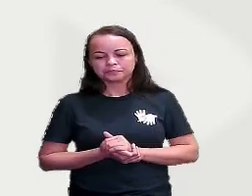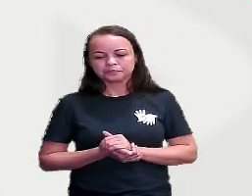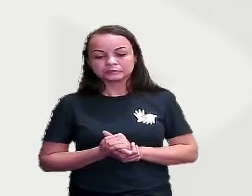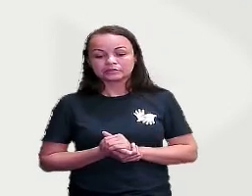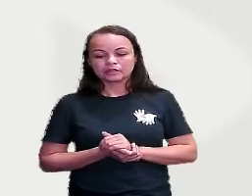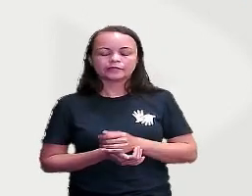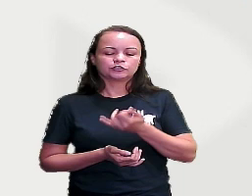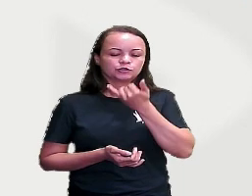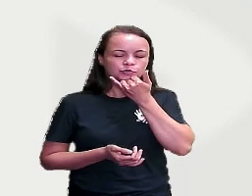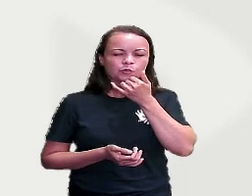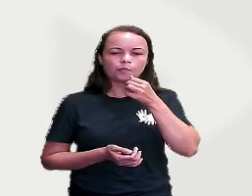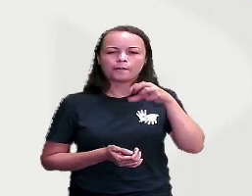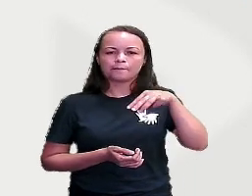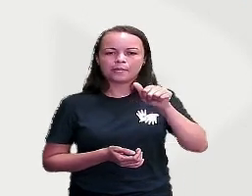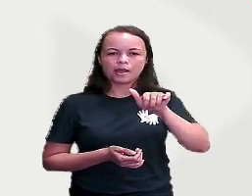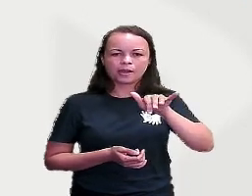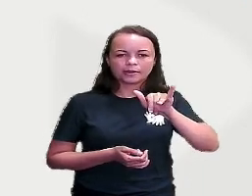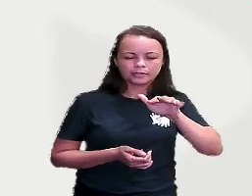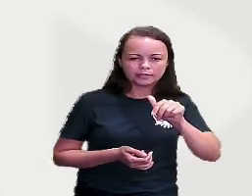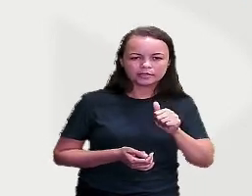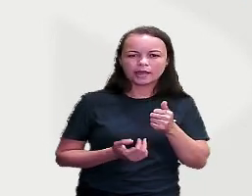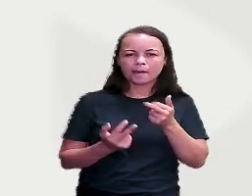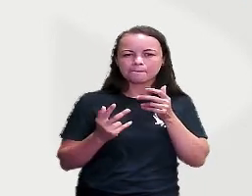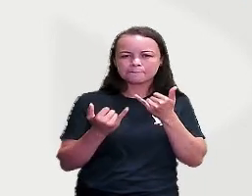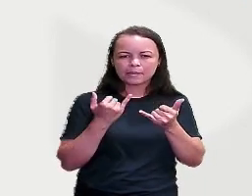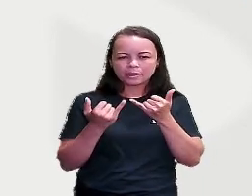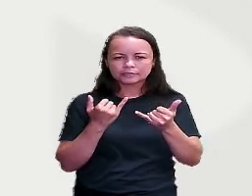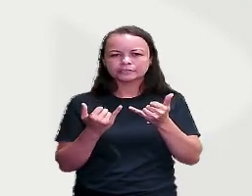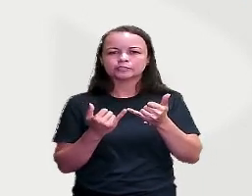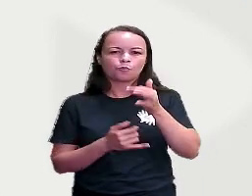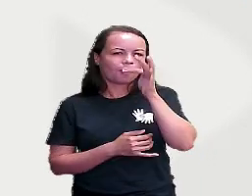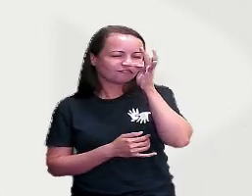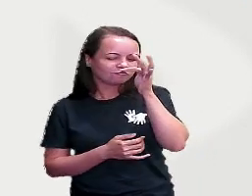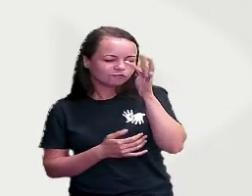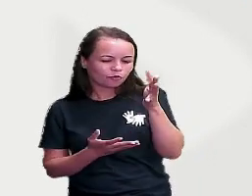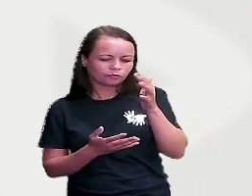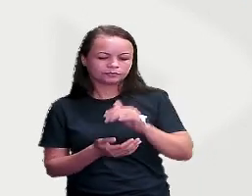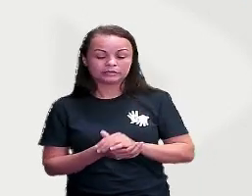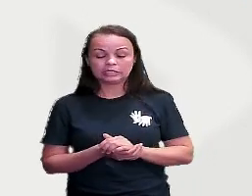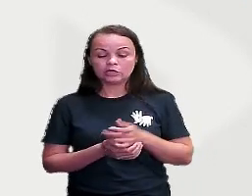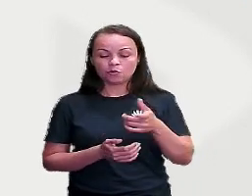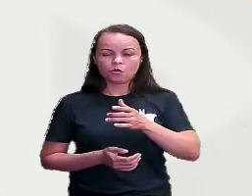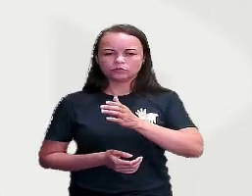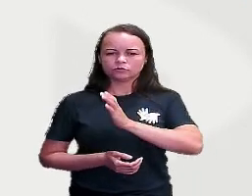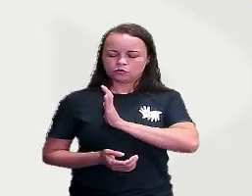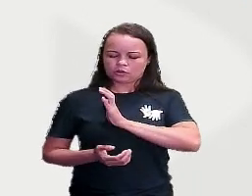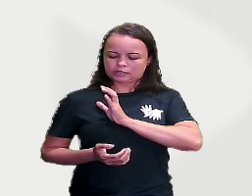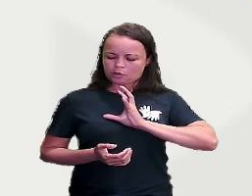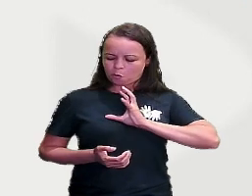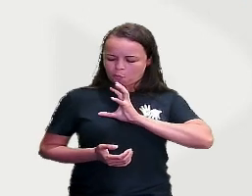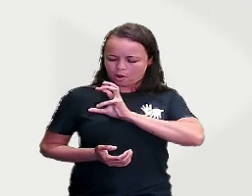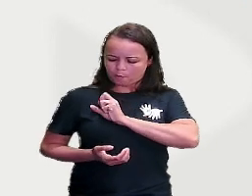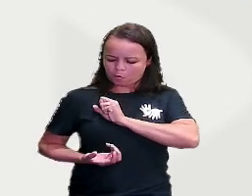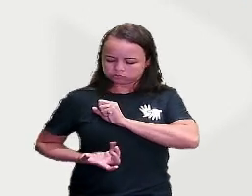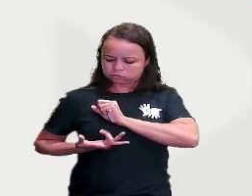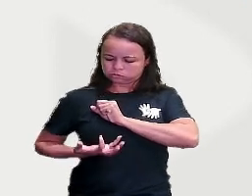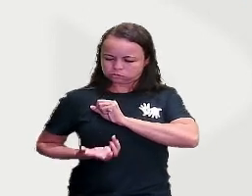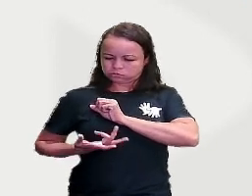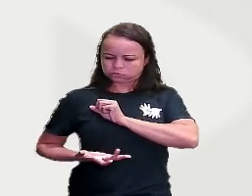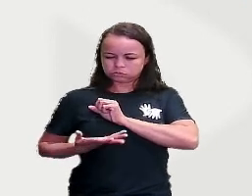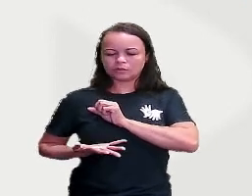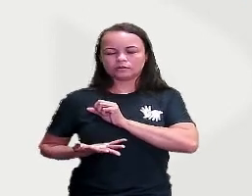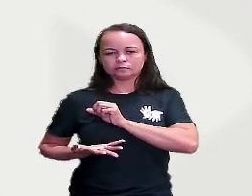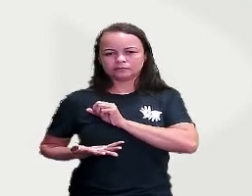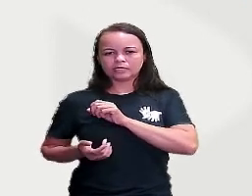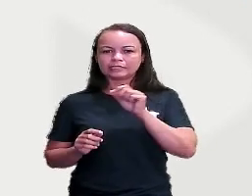de uma metáfora, que é como se fosse uma comparação. Porém, não é uma comparação explícita, porque não tem uso aí dos termos